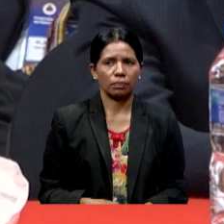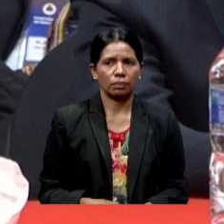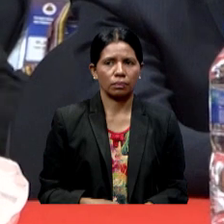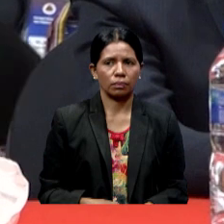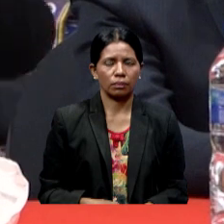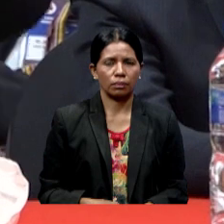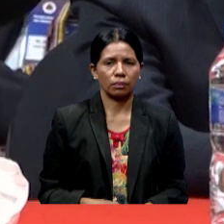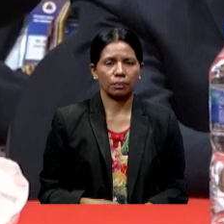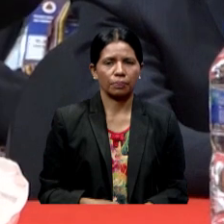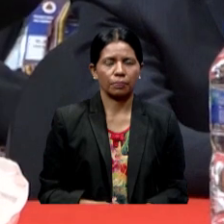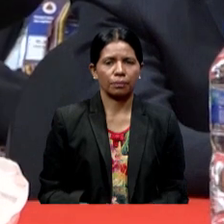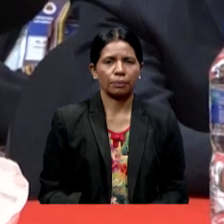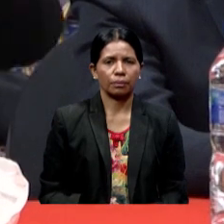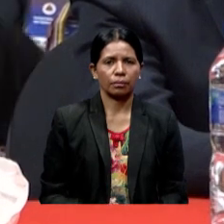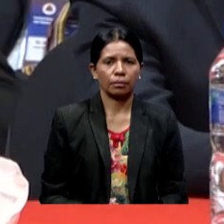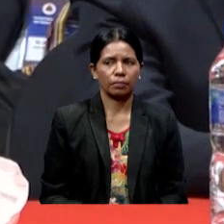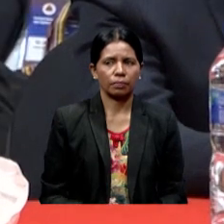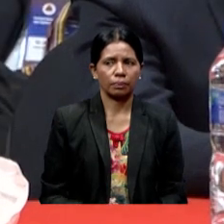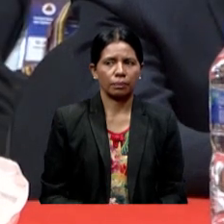role.